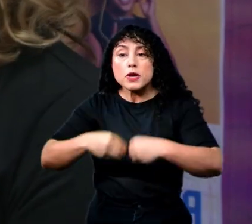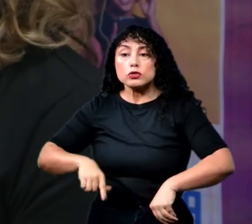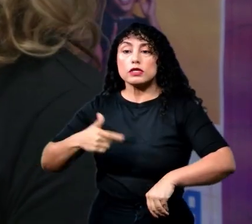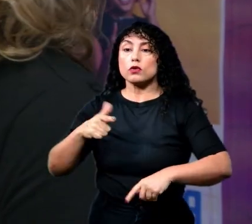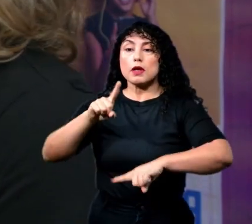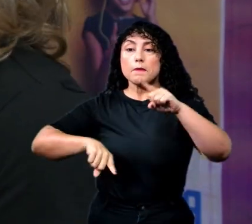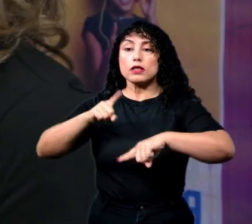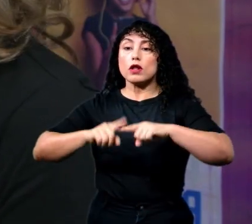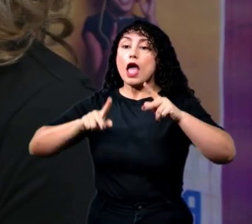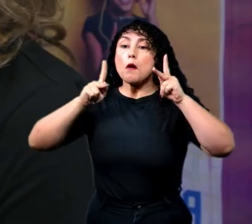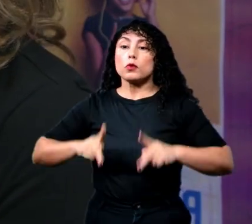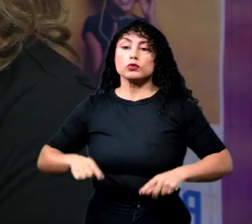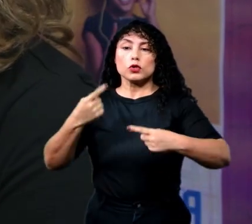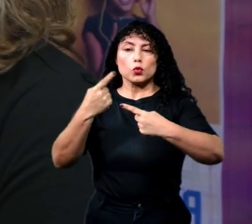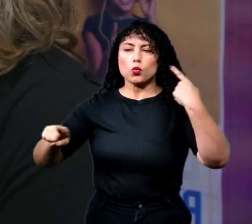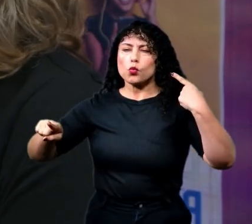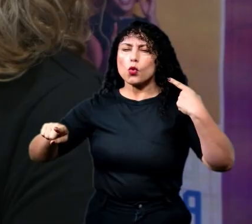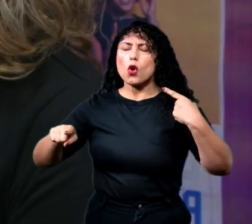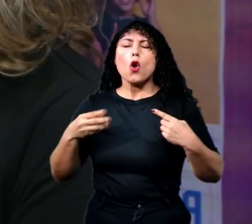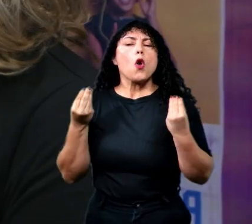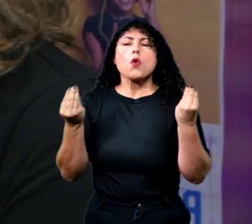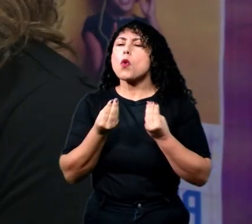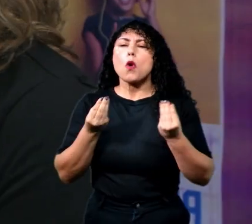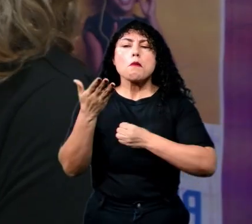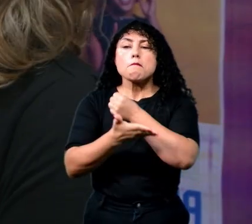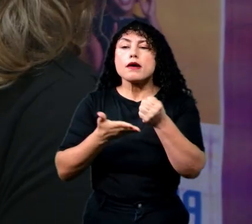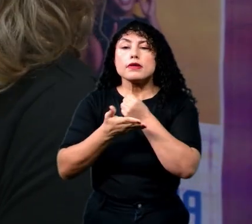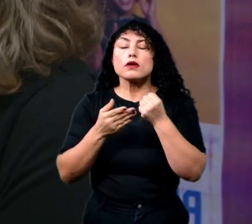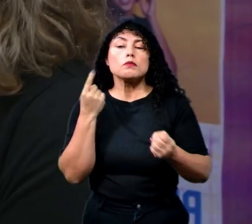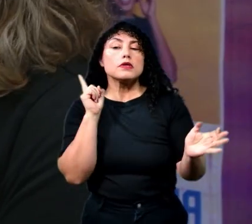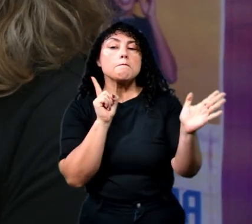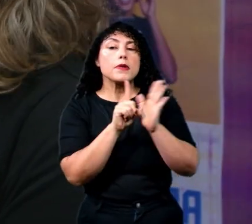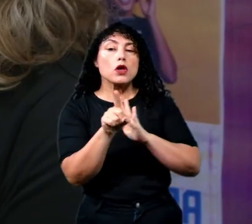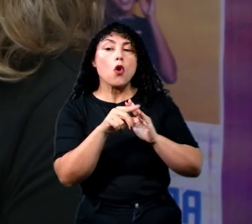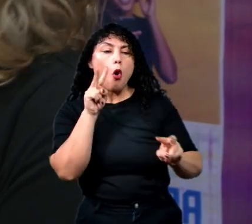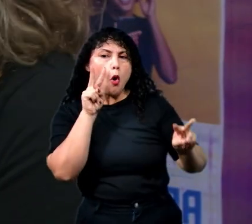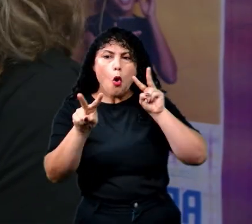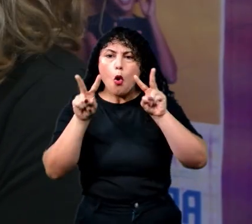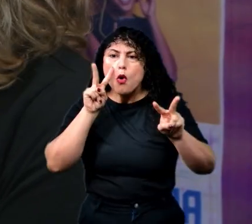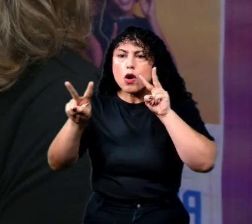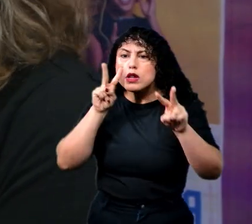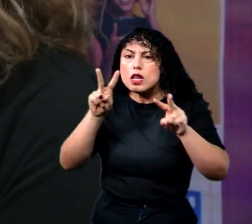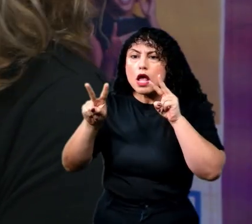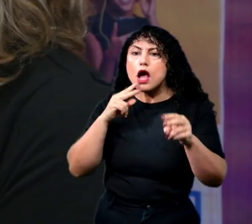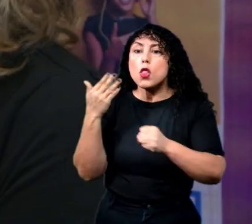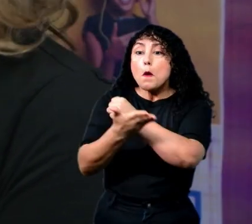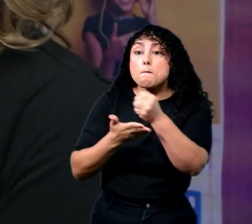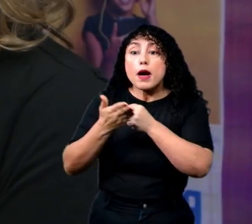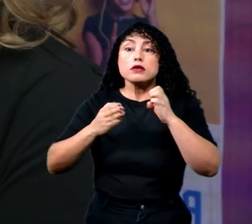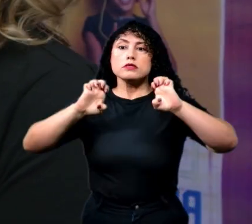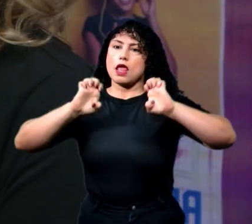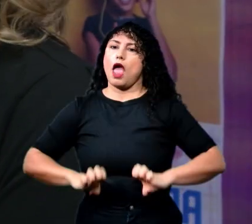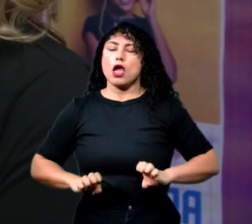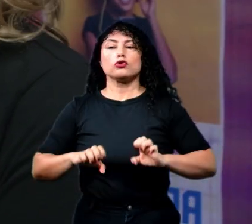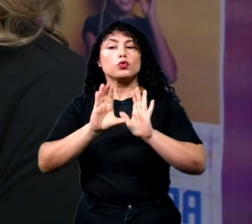material, é a postura inadequada, né? E como que a gente se baseia, como você perguntou, olhando os princípios éticos do Código de Ética.